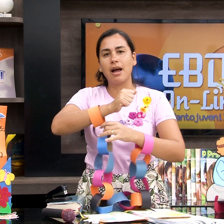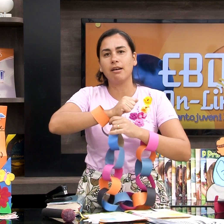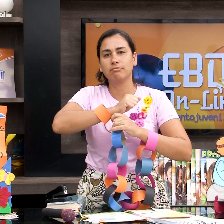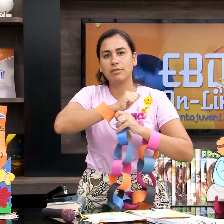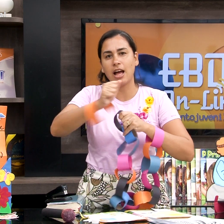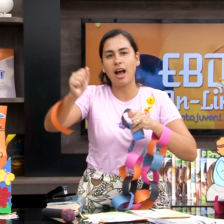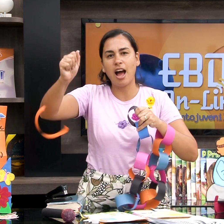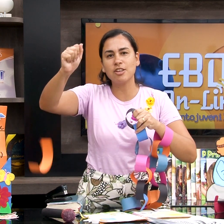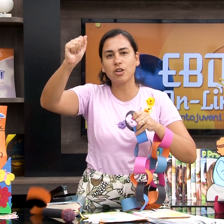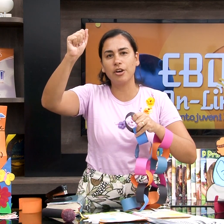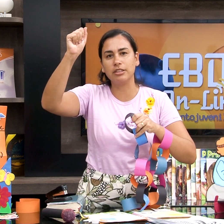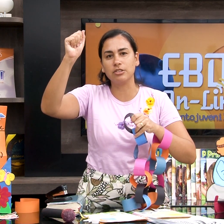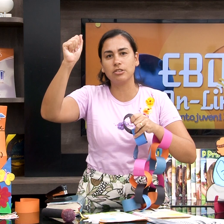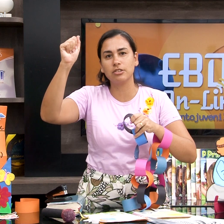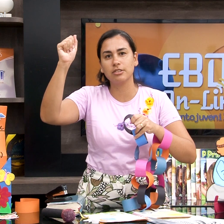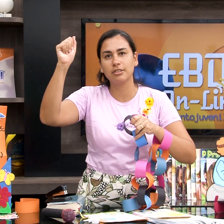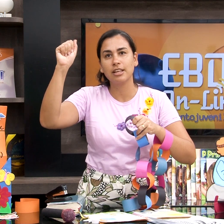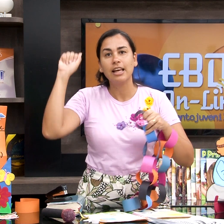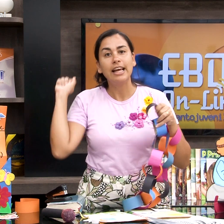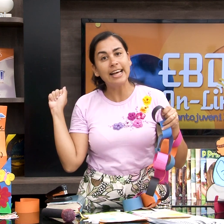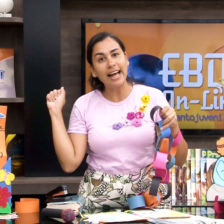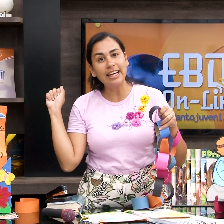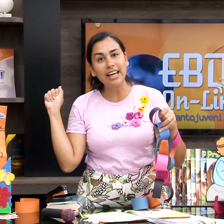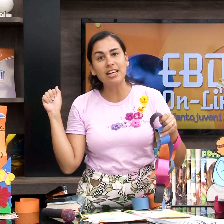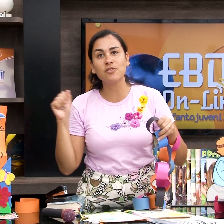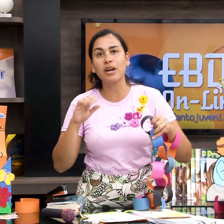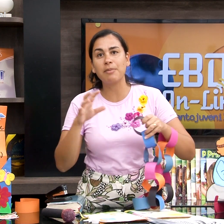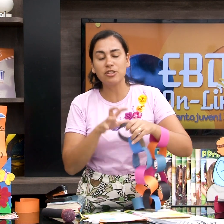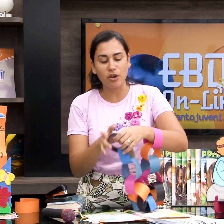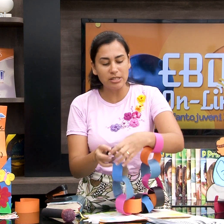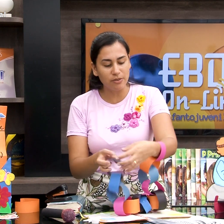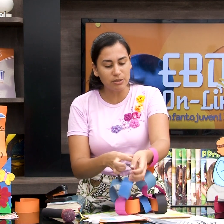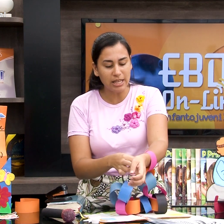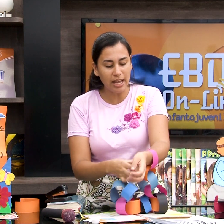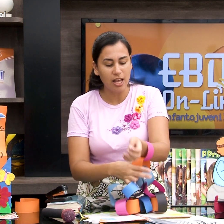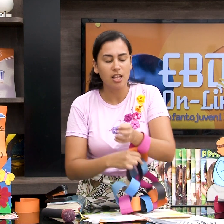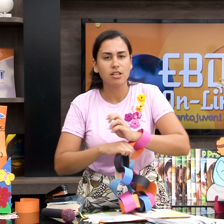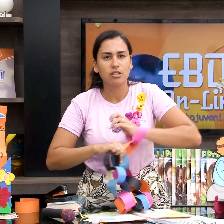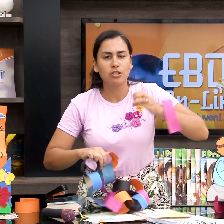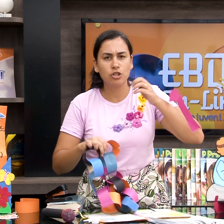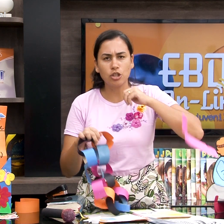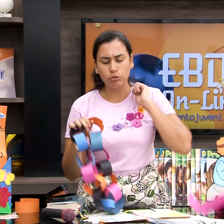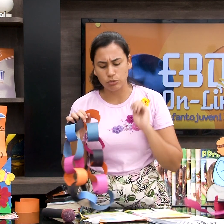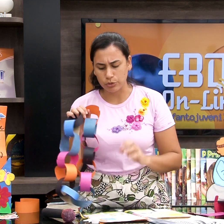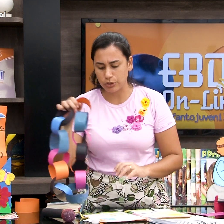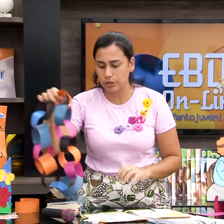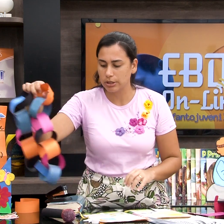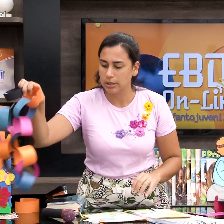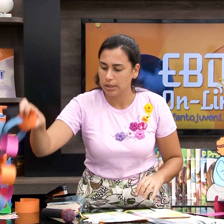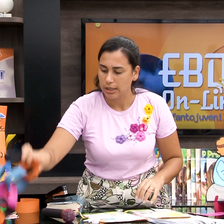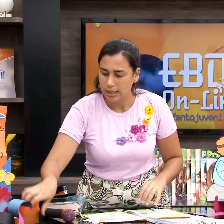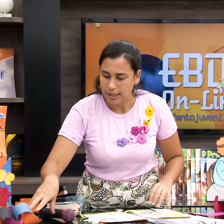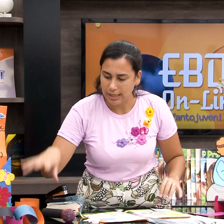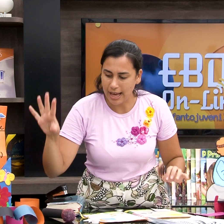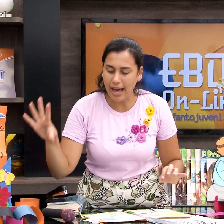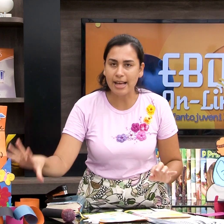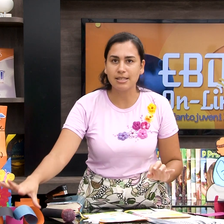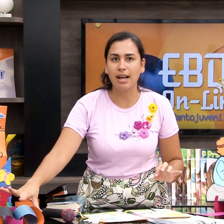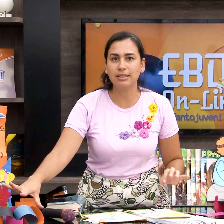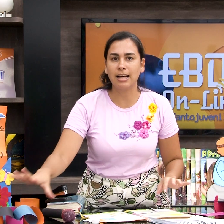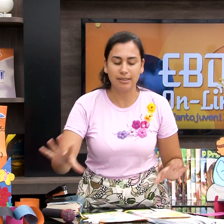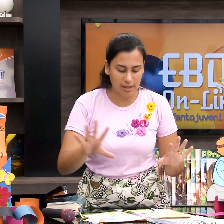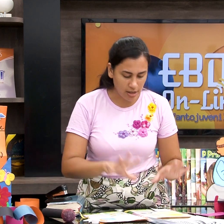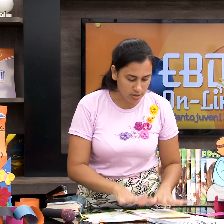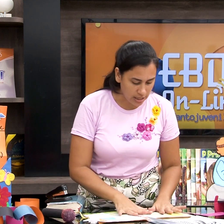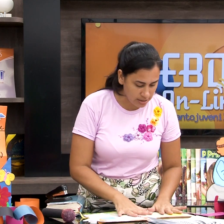para quebrar as correntes. E aí eles vão quebrar as correntes e vão ser soltos. E é